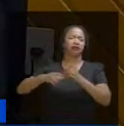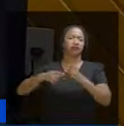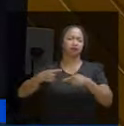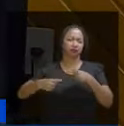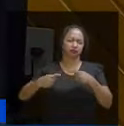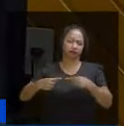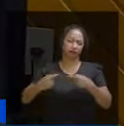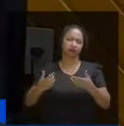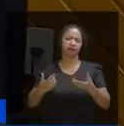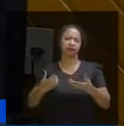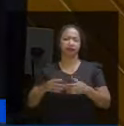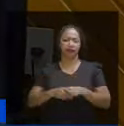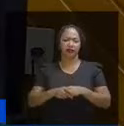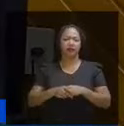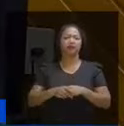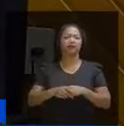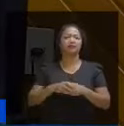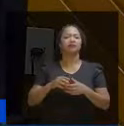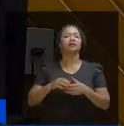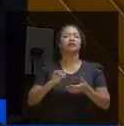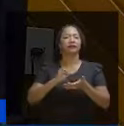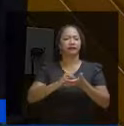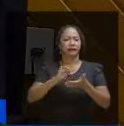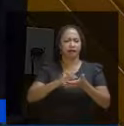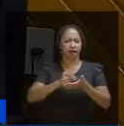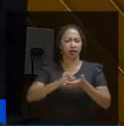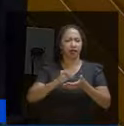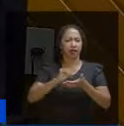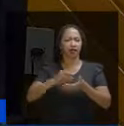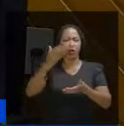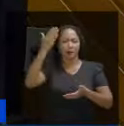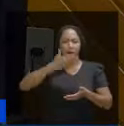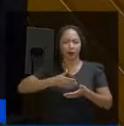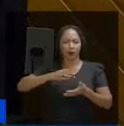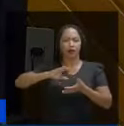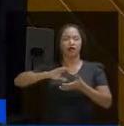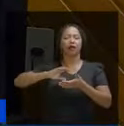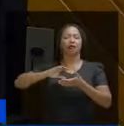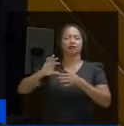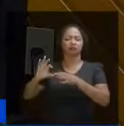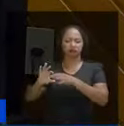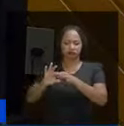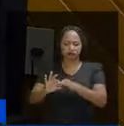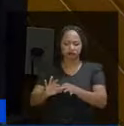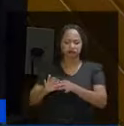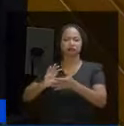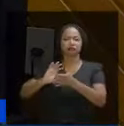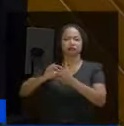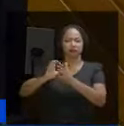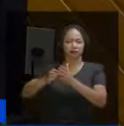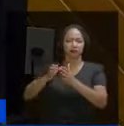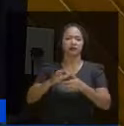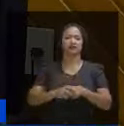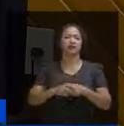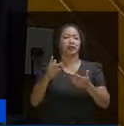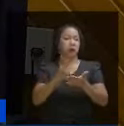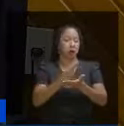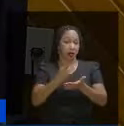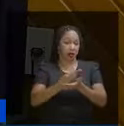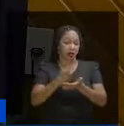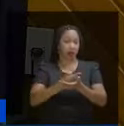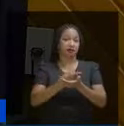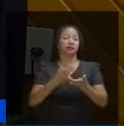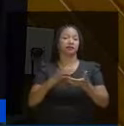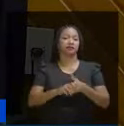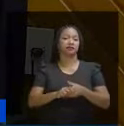No obstante, em caso de ausente o registro de filiação partidária nesse sistema ou anotado de forma equivocada,